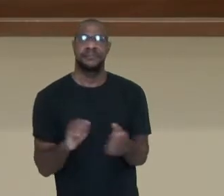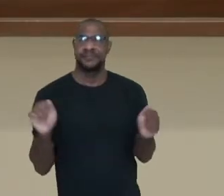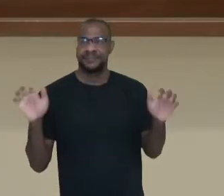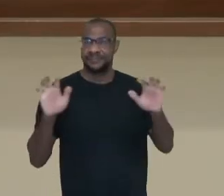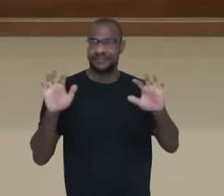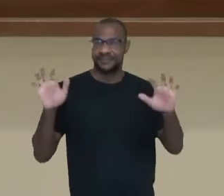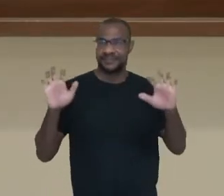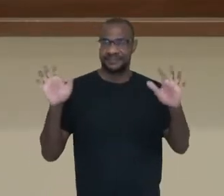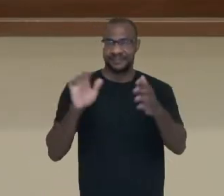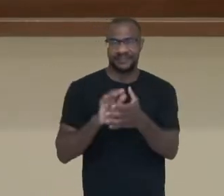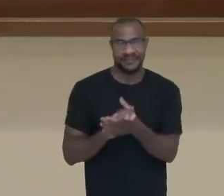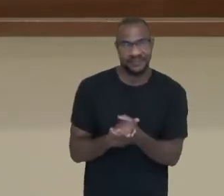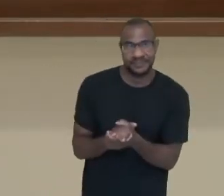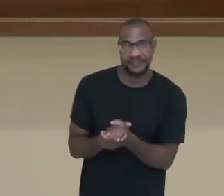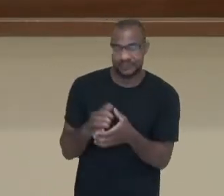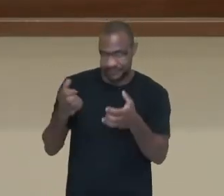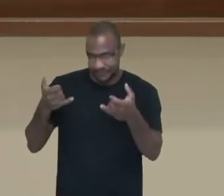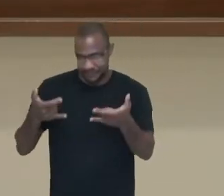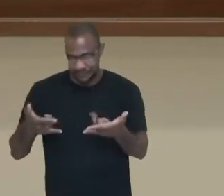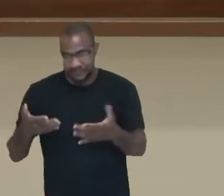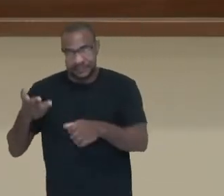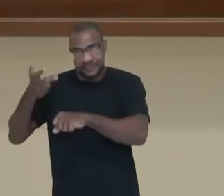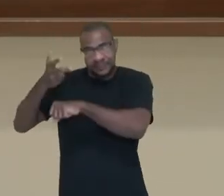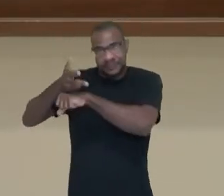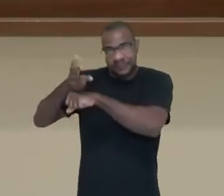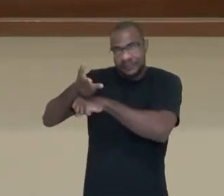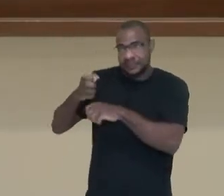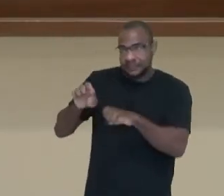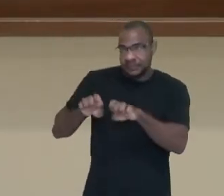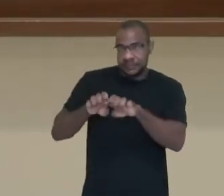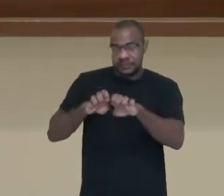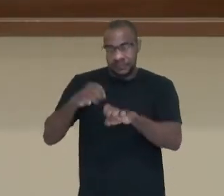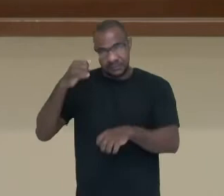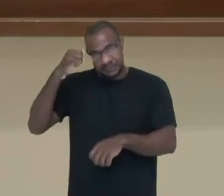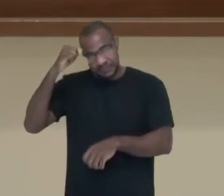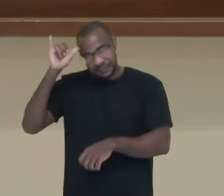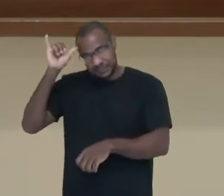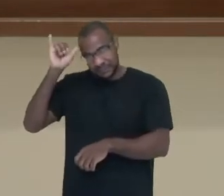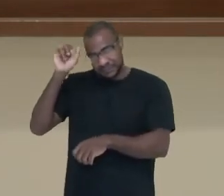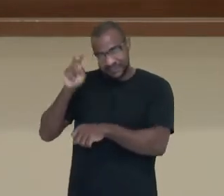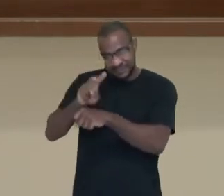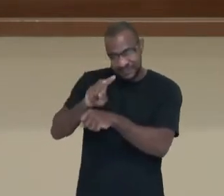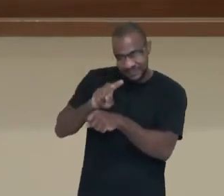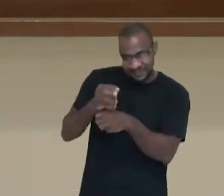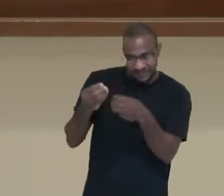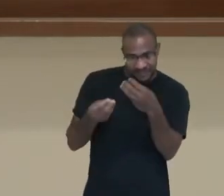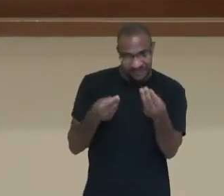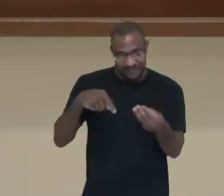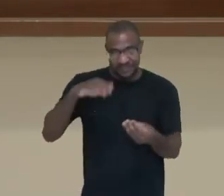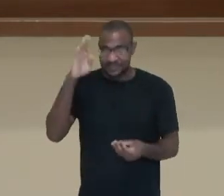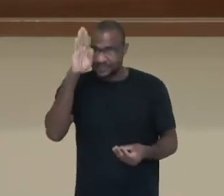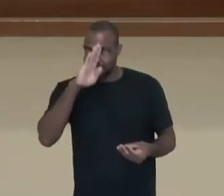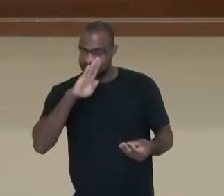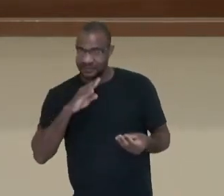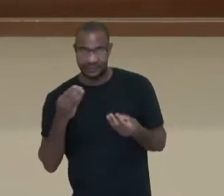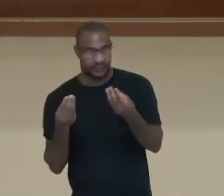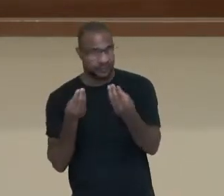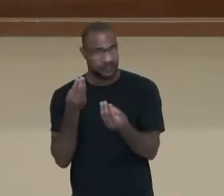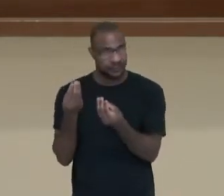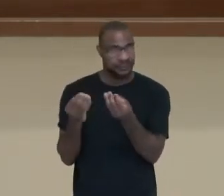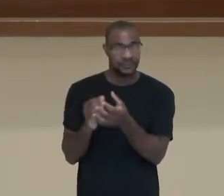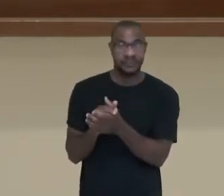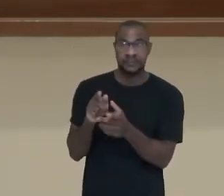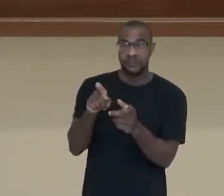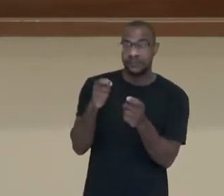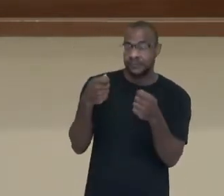Olá, estudantes da segunda série. Vamos falar nesse vídeo sobre a estrutura pecuária no cenário brasileiro. Para que isso seja estabelecido, claro que você